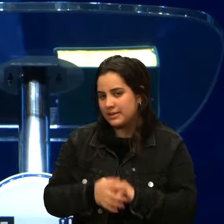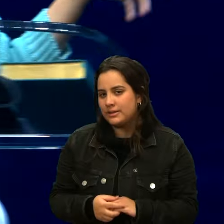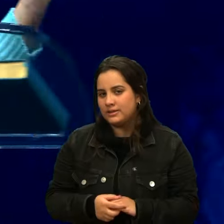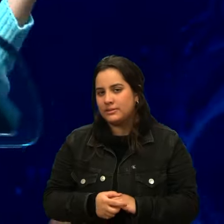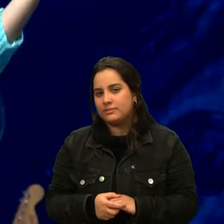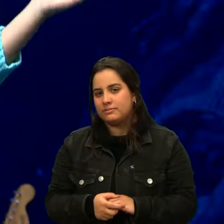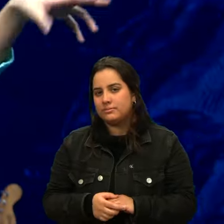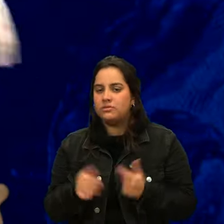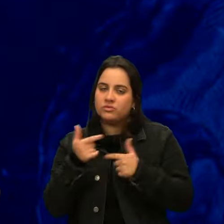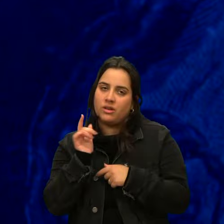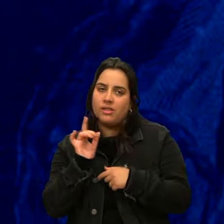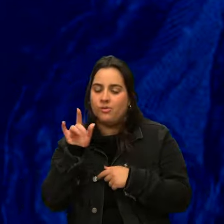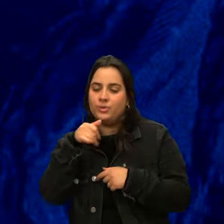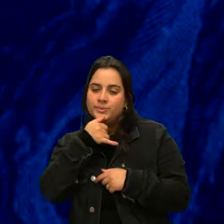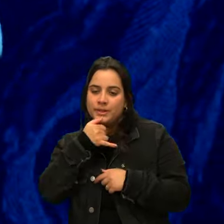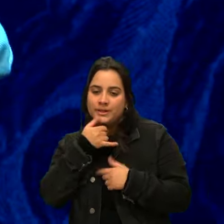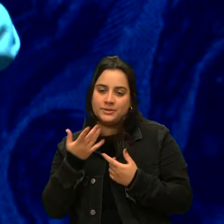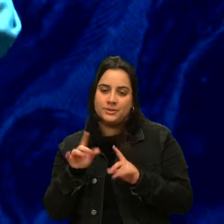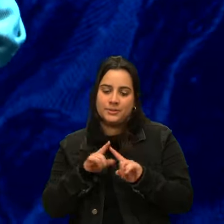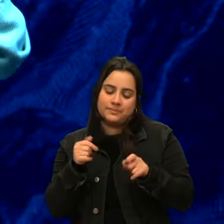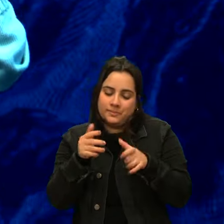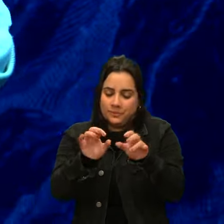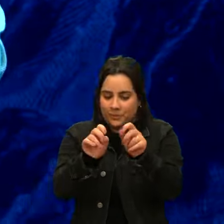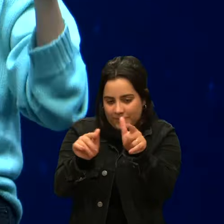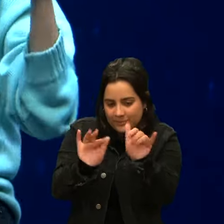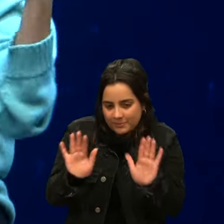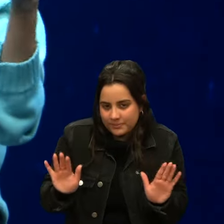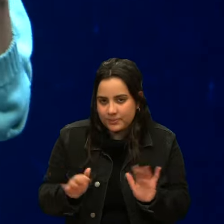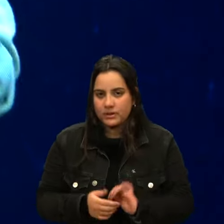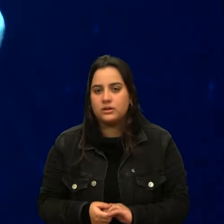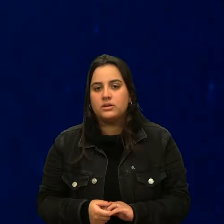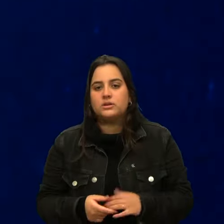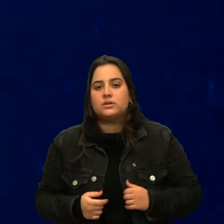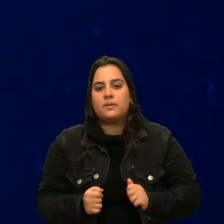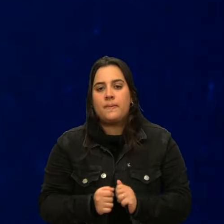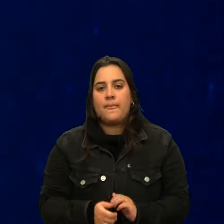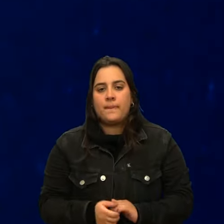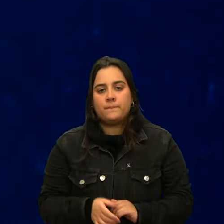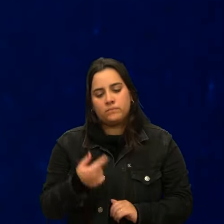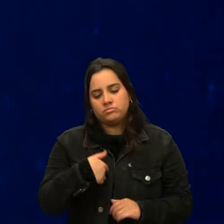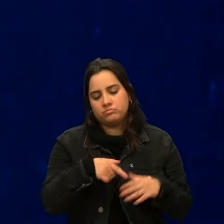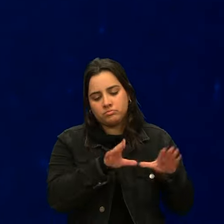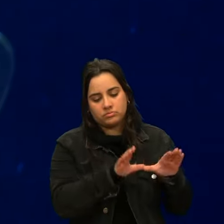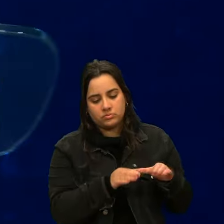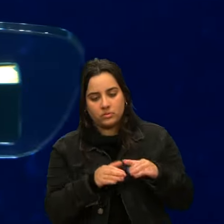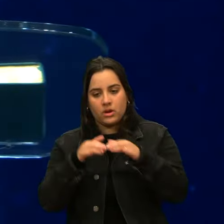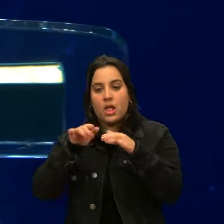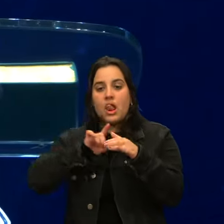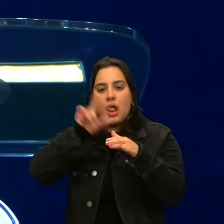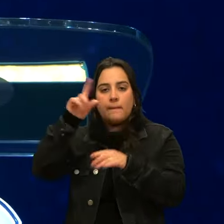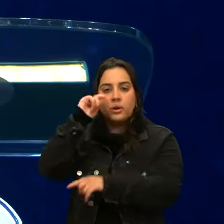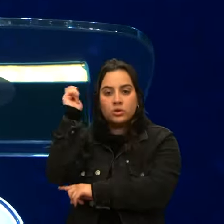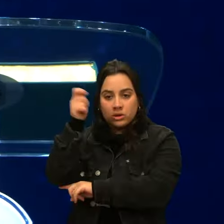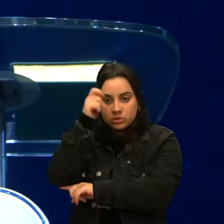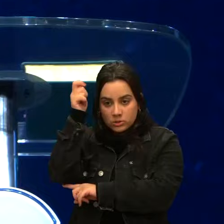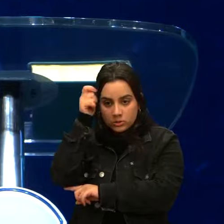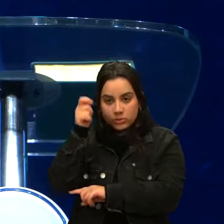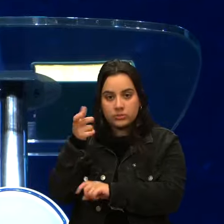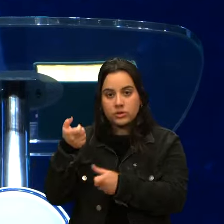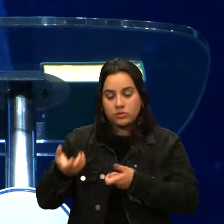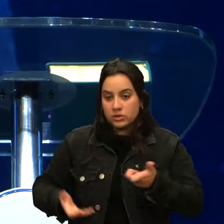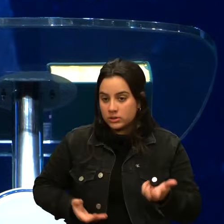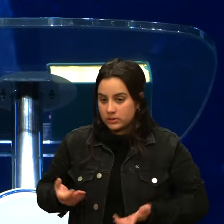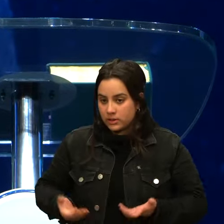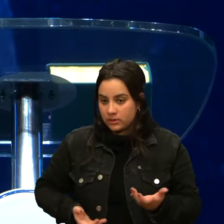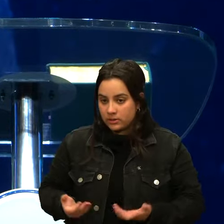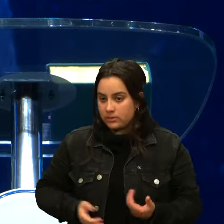Não foi tão engraçado, foi meio triste. Mas enfim, eu fui com um grupo ali da One, lá para o Rio Grande do Sul. A gente foi servir lá, a